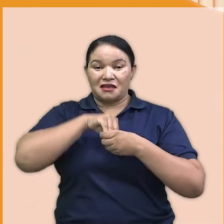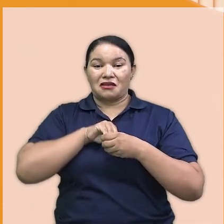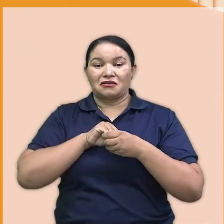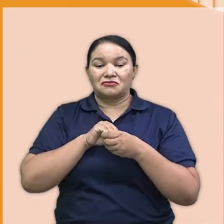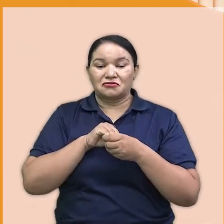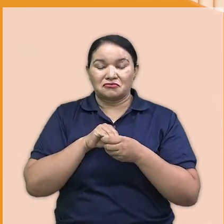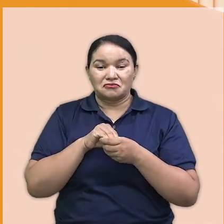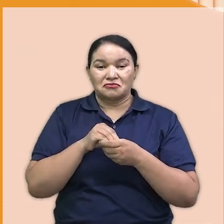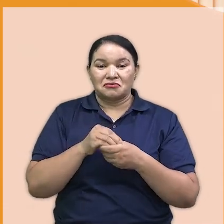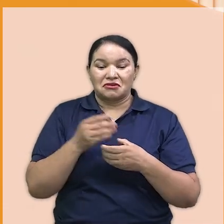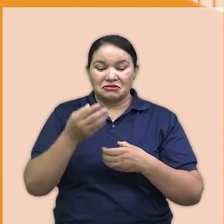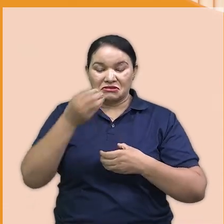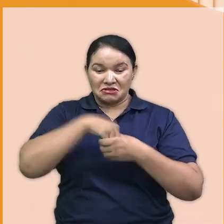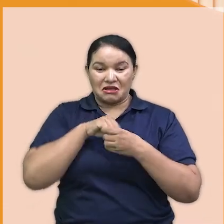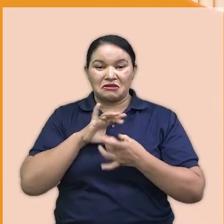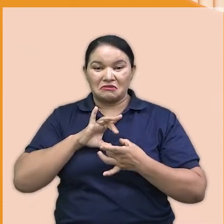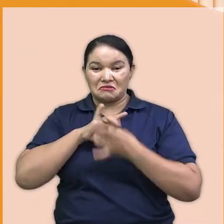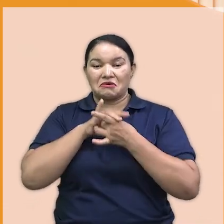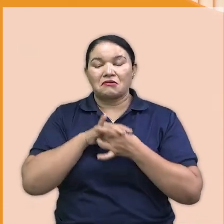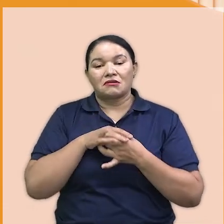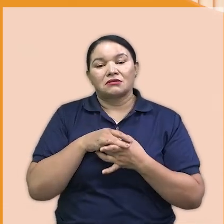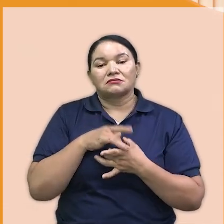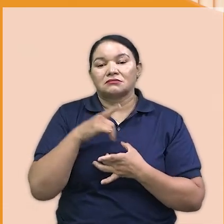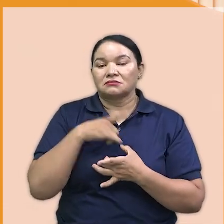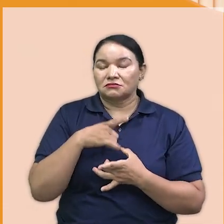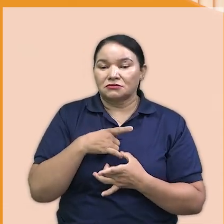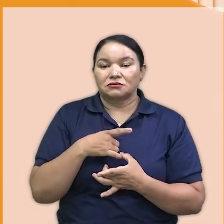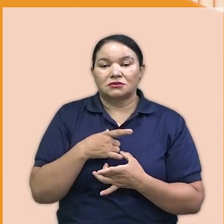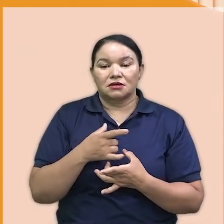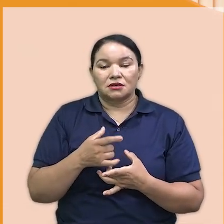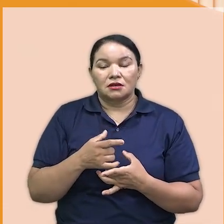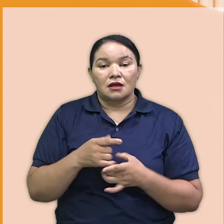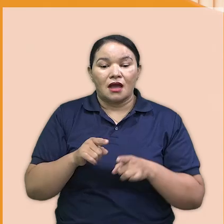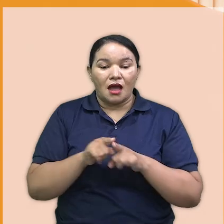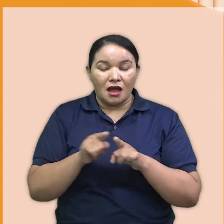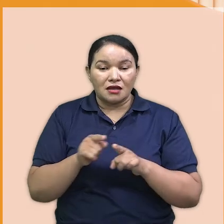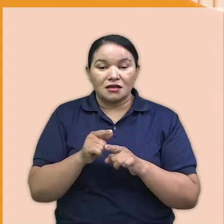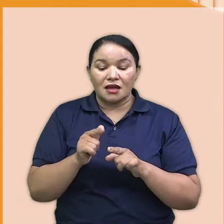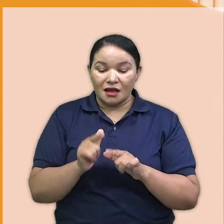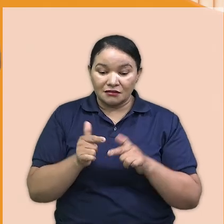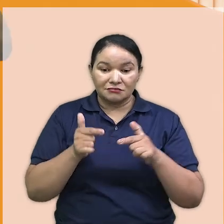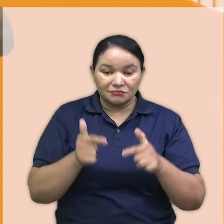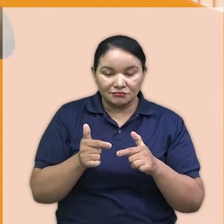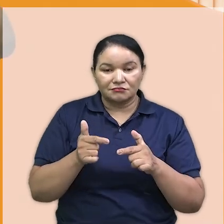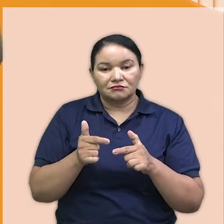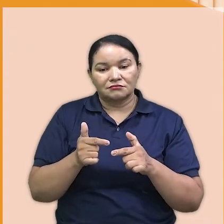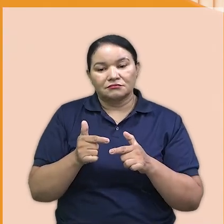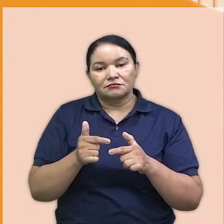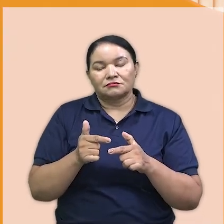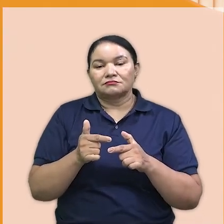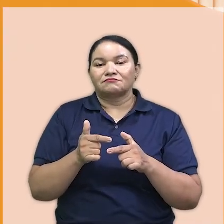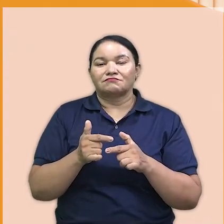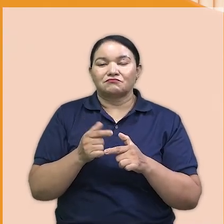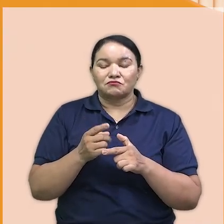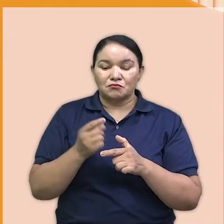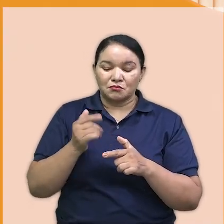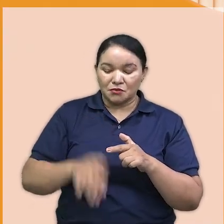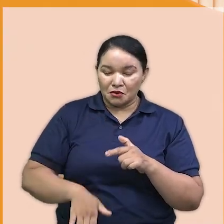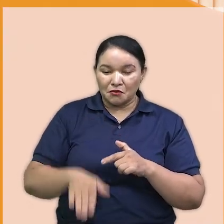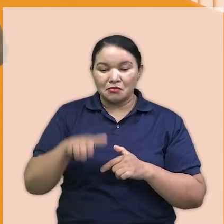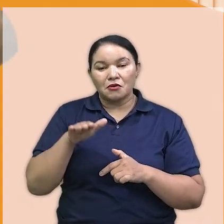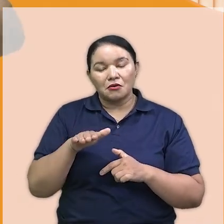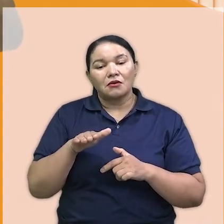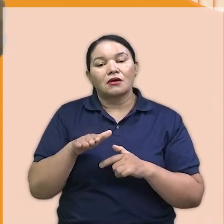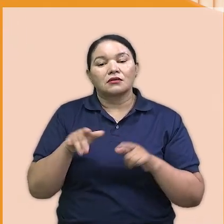está ali, né, entranhado em nós. Já está ali, nós já carregamos desde o berço, desde pequeno.